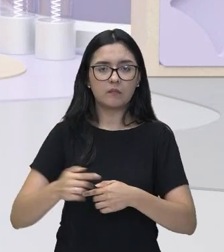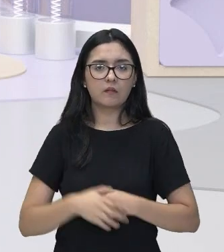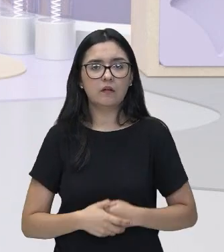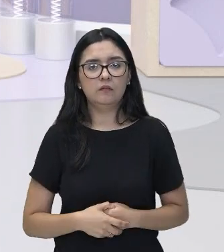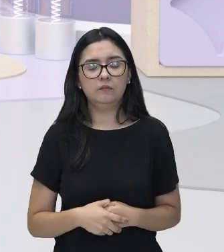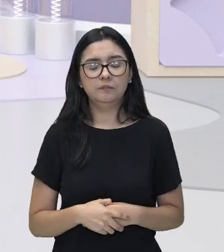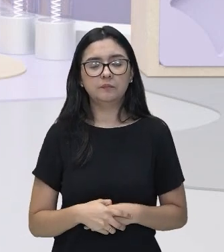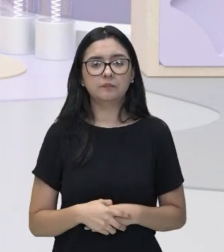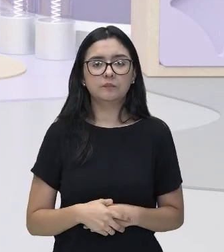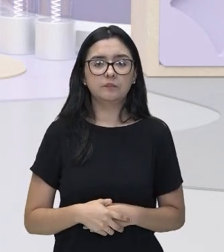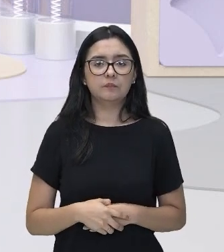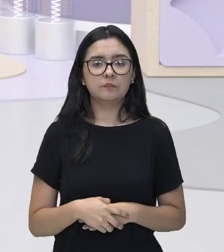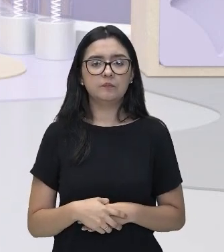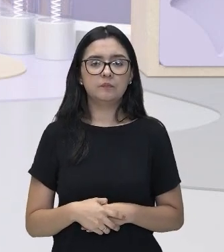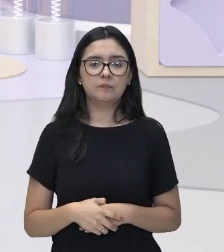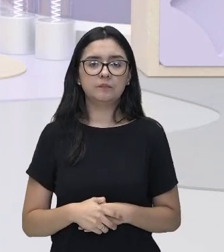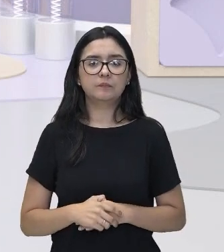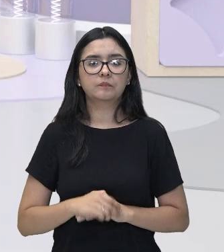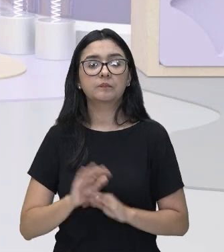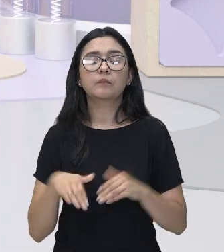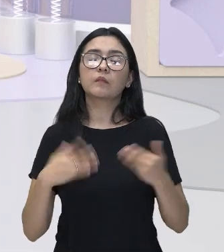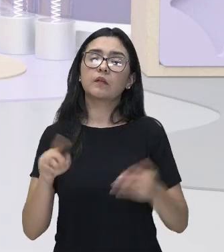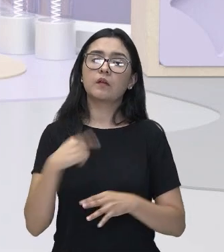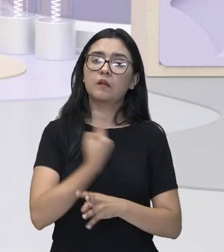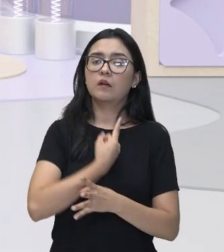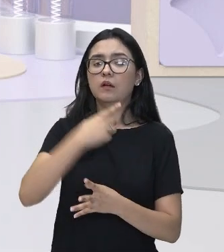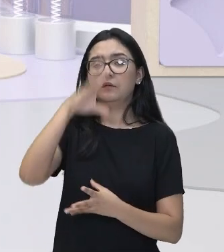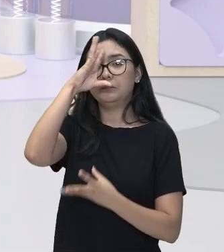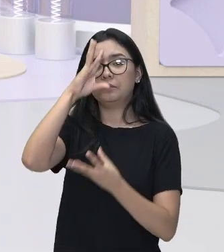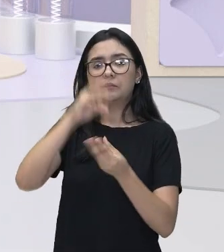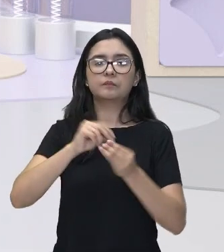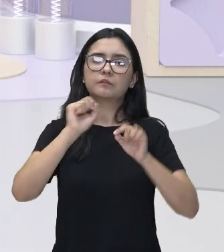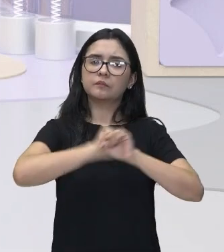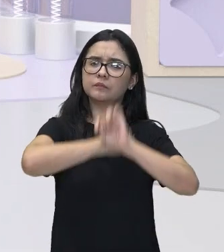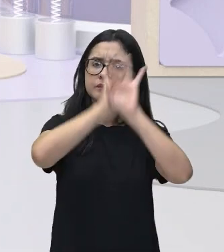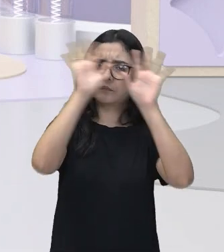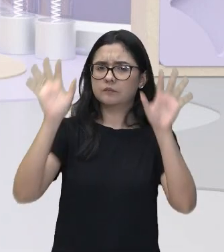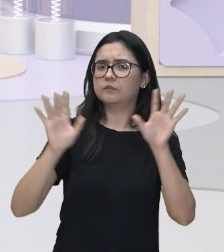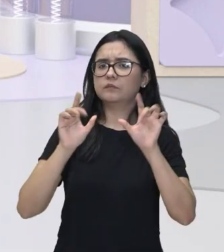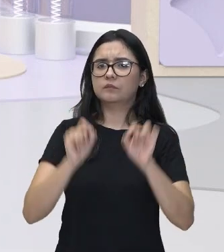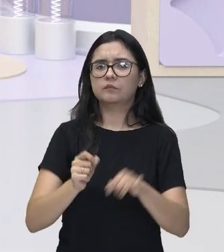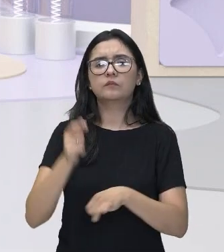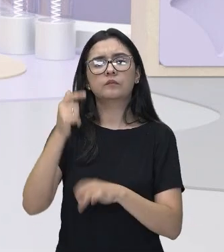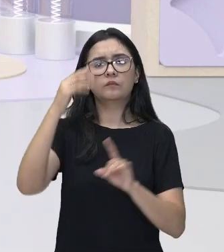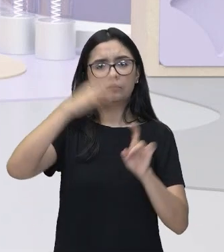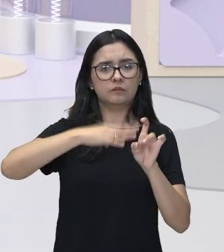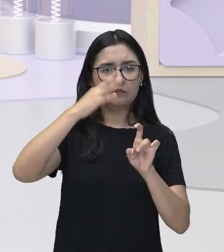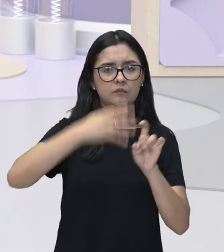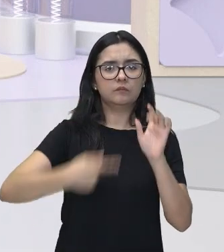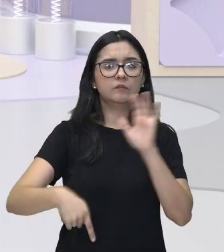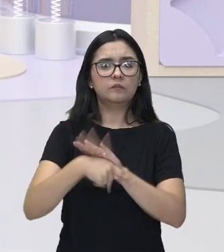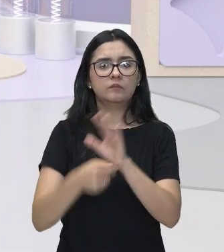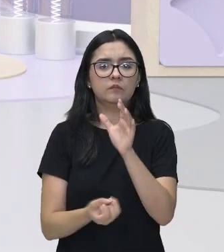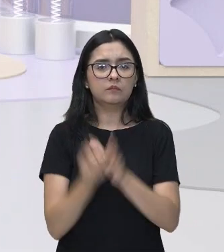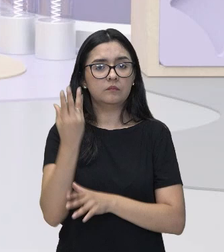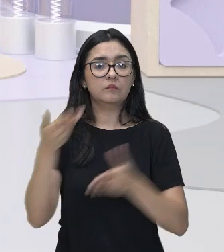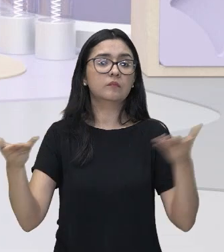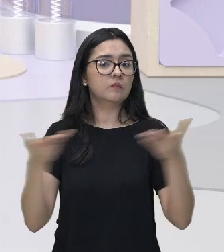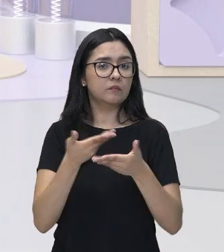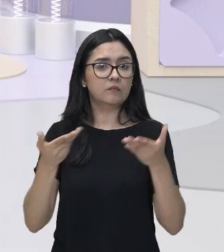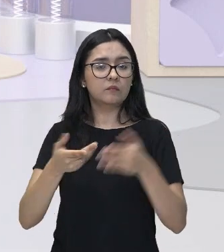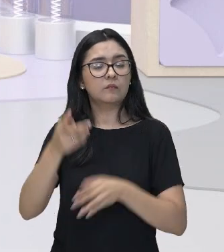a geração. Para que nós possamos entender melhor os mitos de origem, vamos